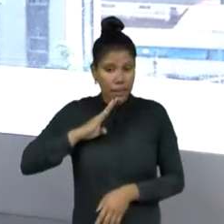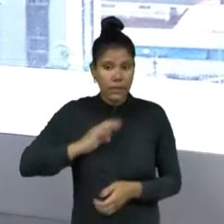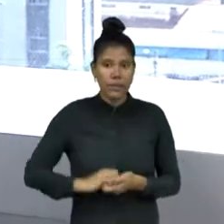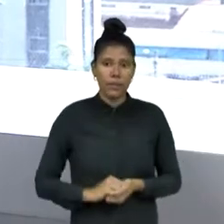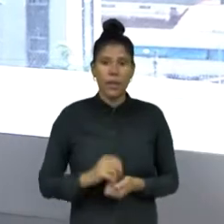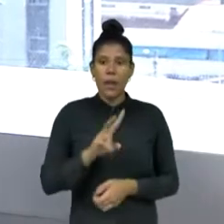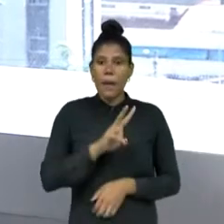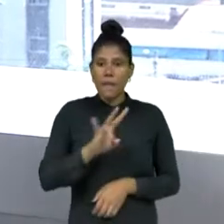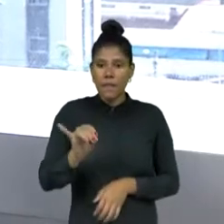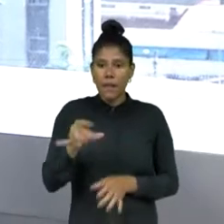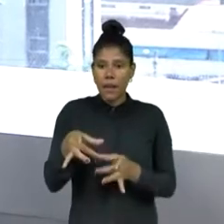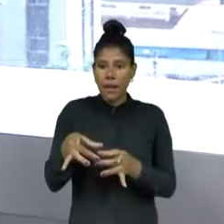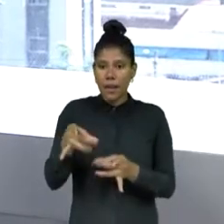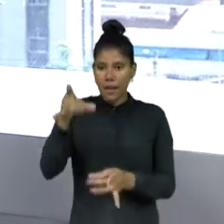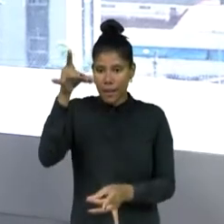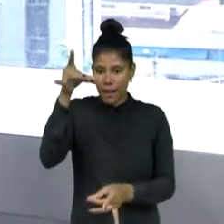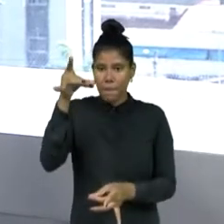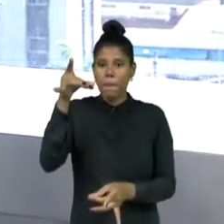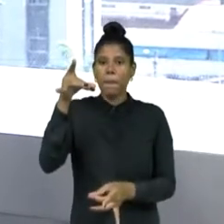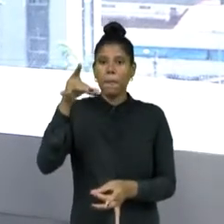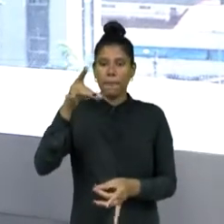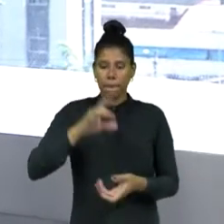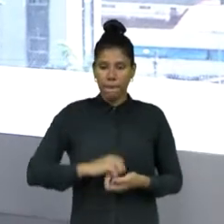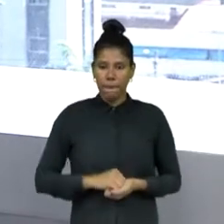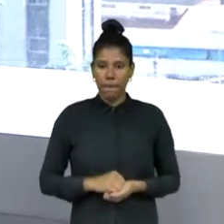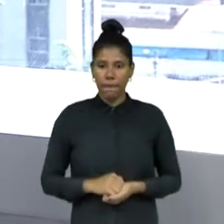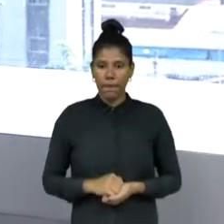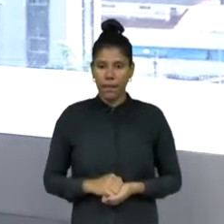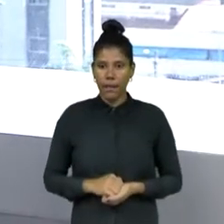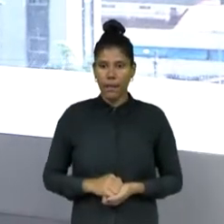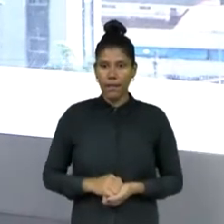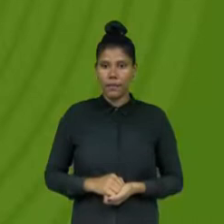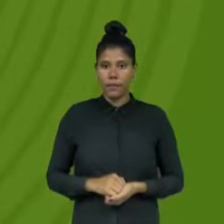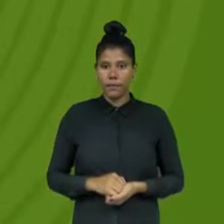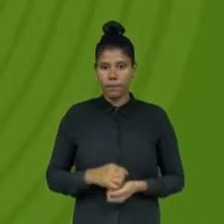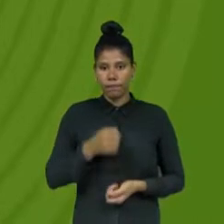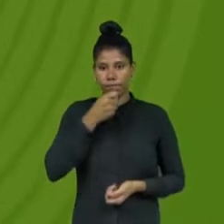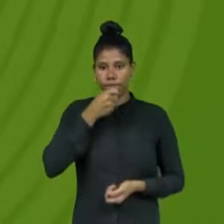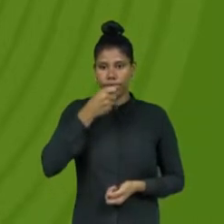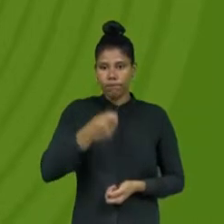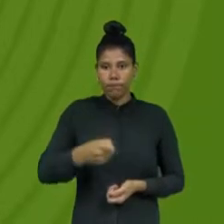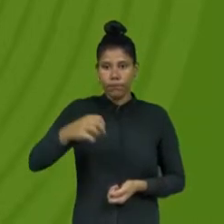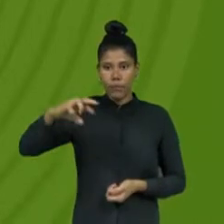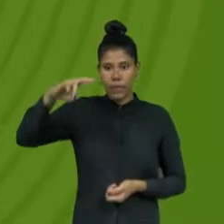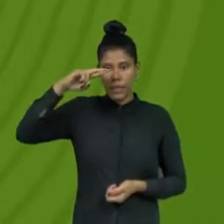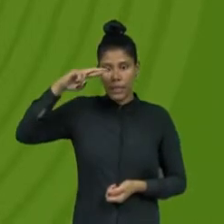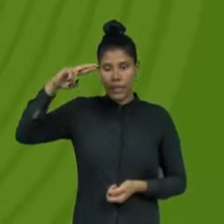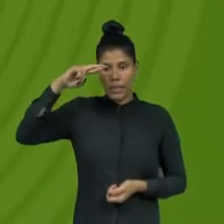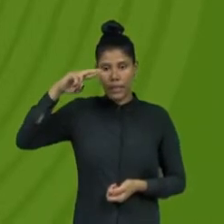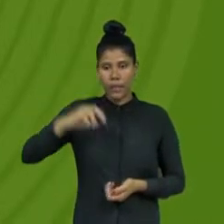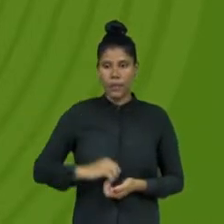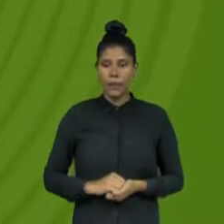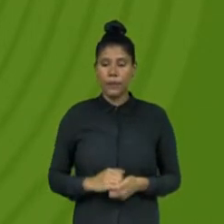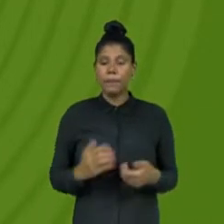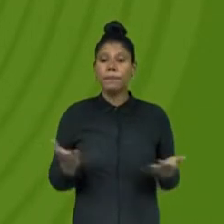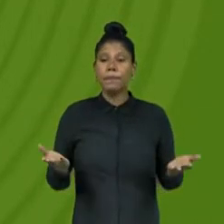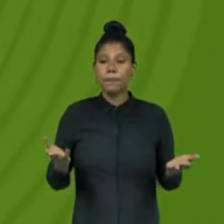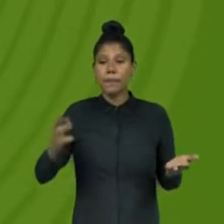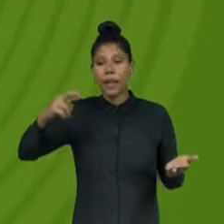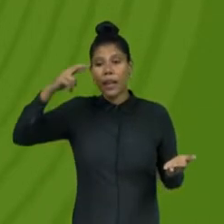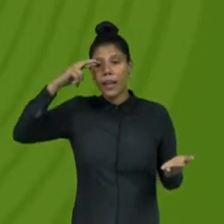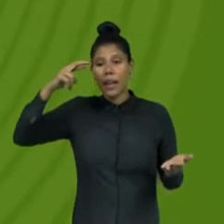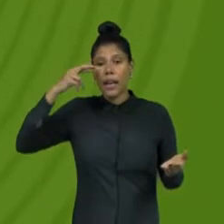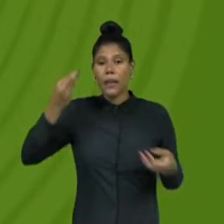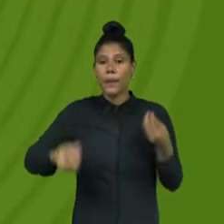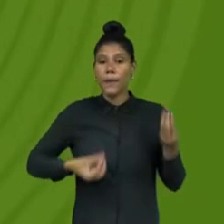mais detalhes sobre o itinerário do equipamento com o repórter Renato Abreu. Renato, por onde é que o caminhão vai passar essa semana? Bom